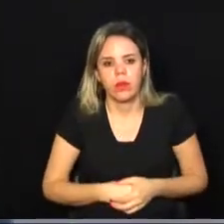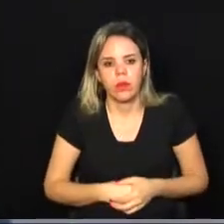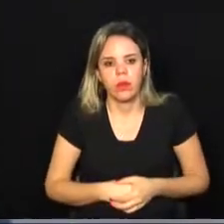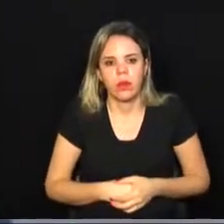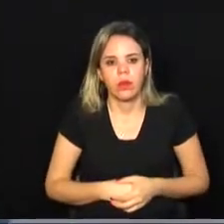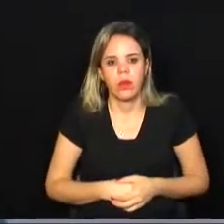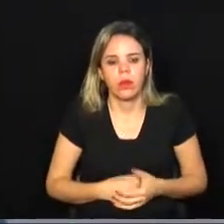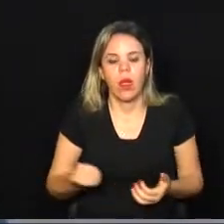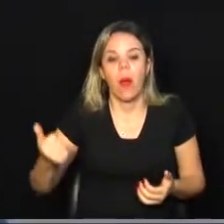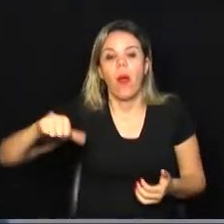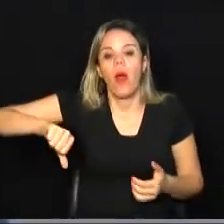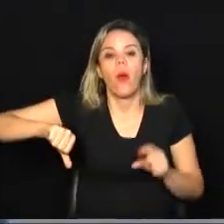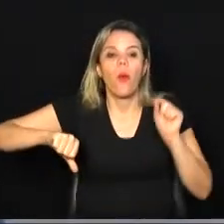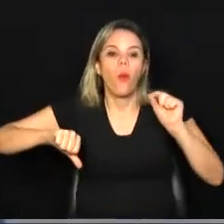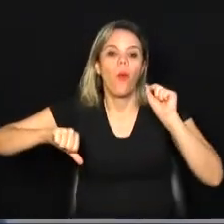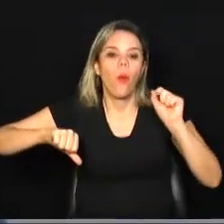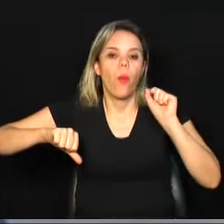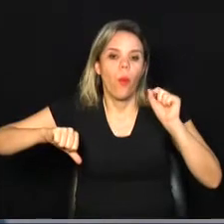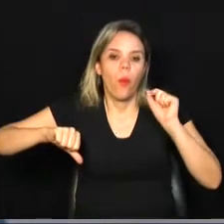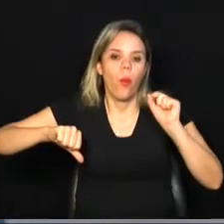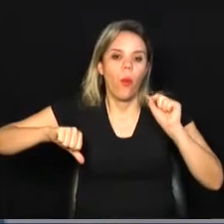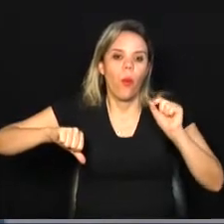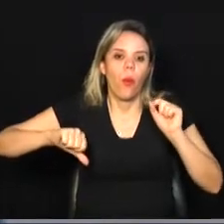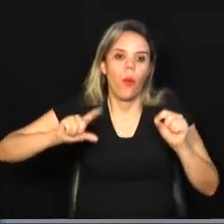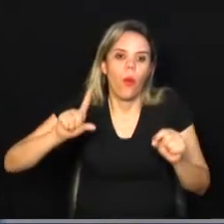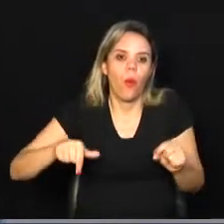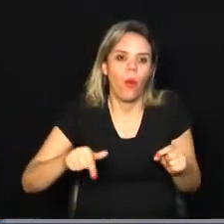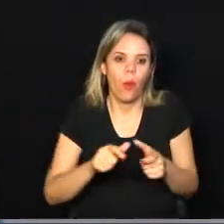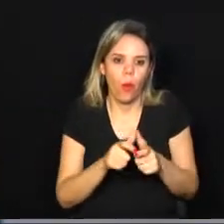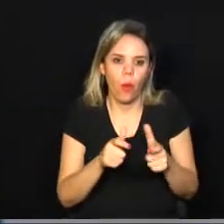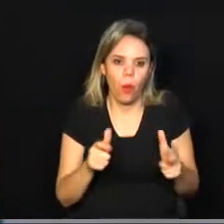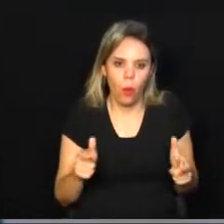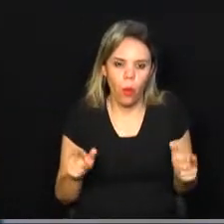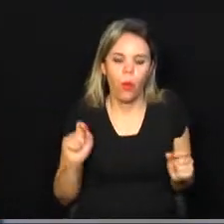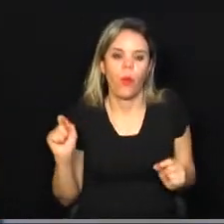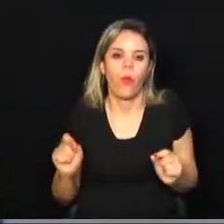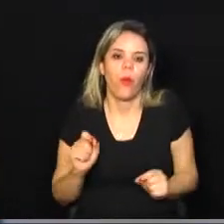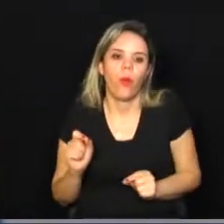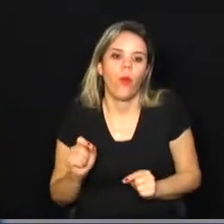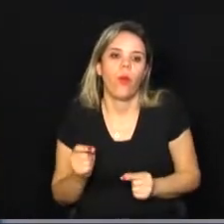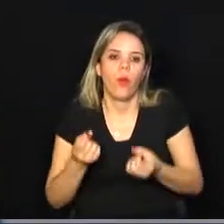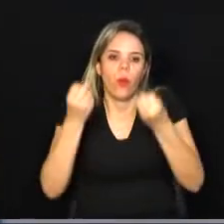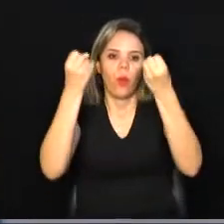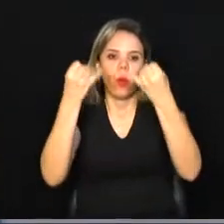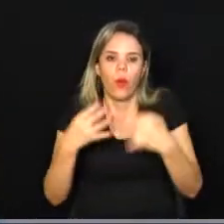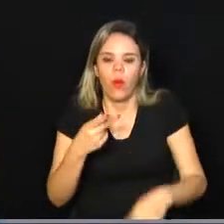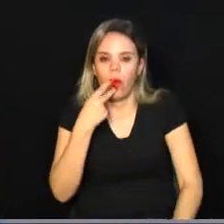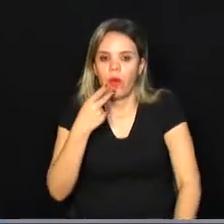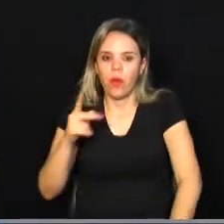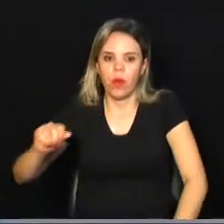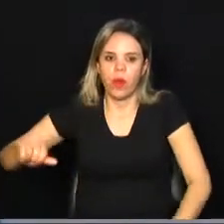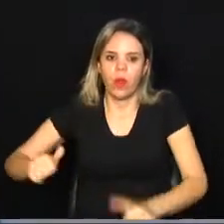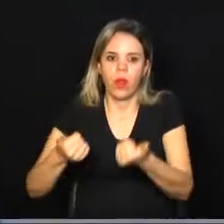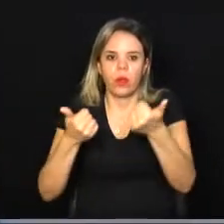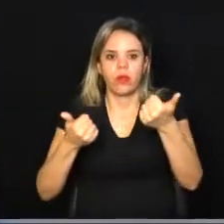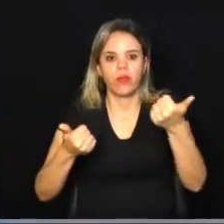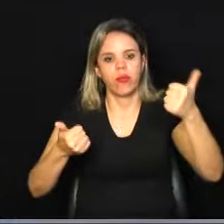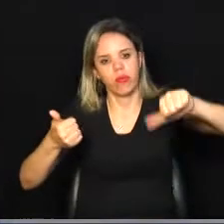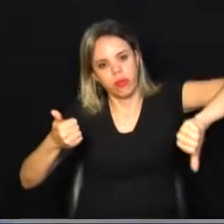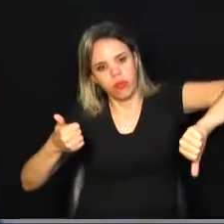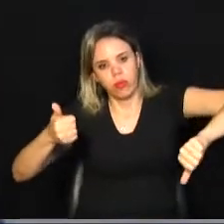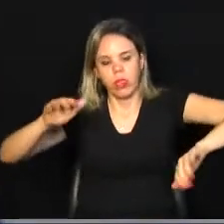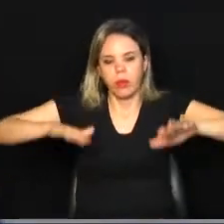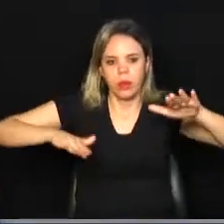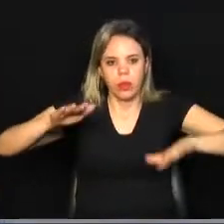ponto negativo é esse aumento de comentários positivos ou negativos em